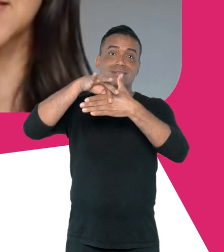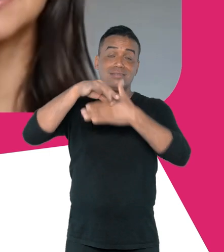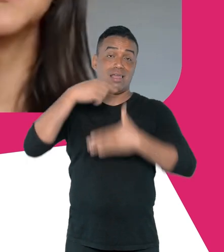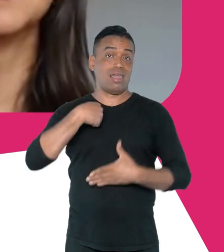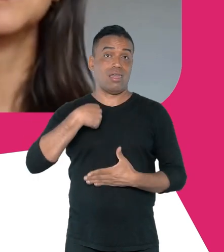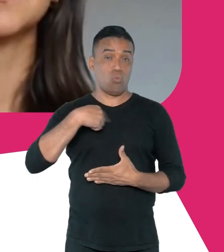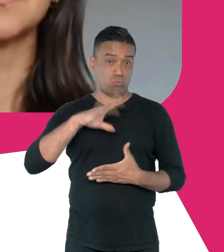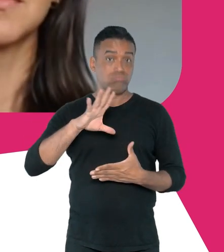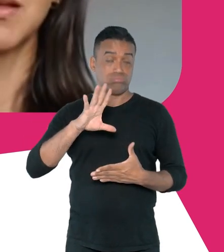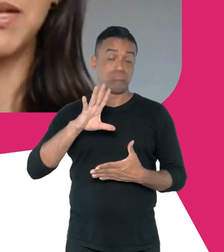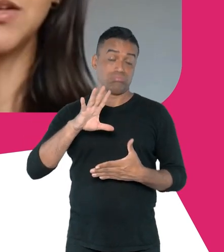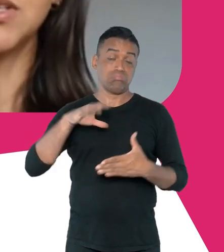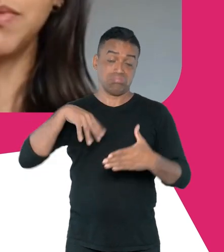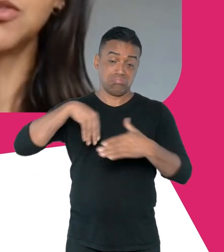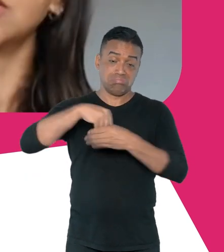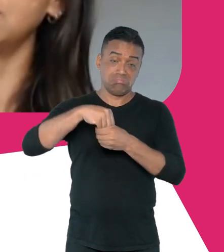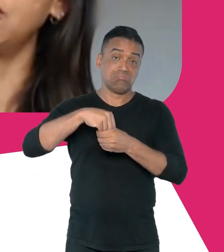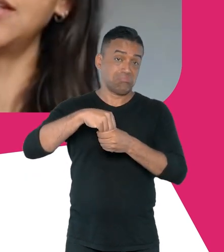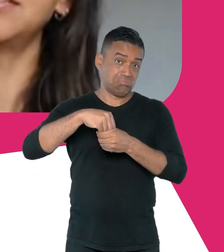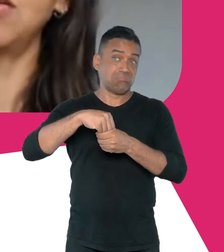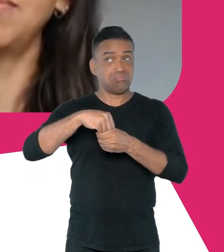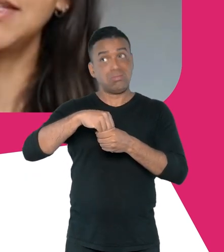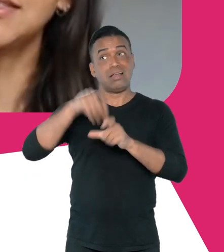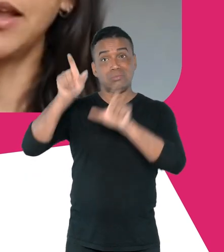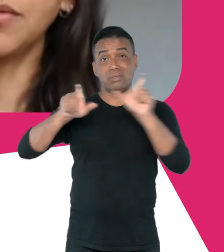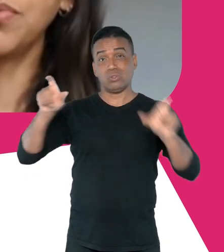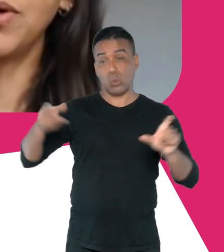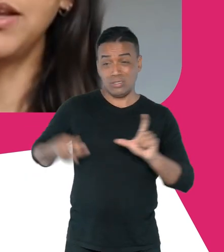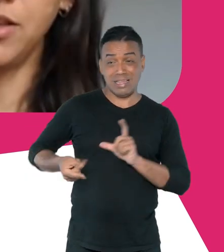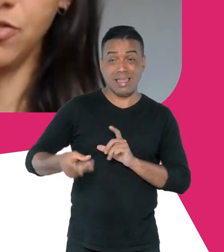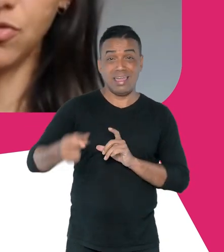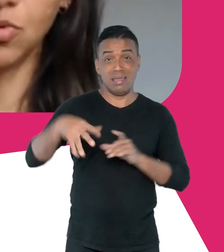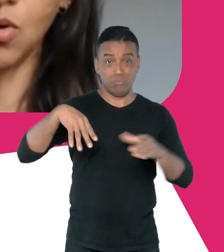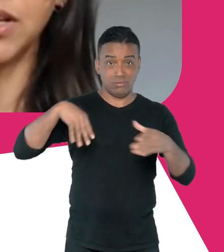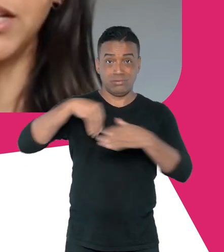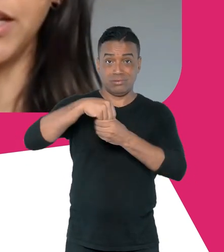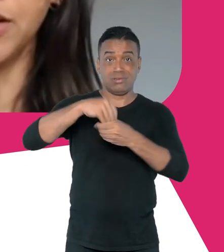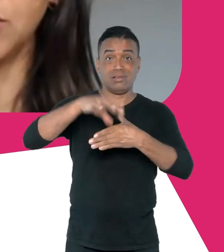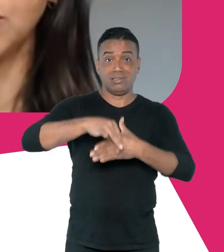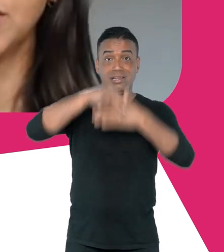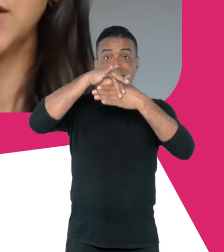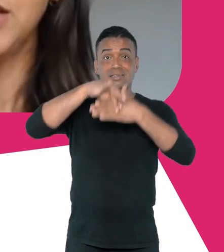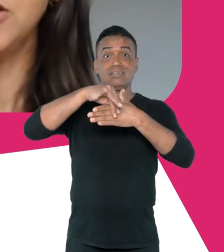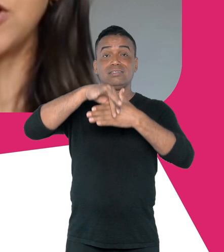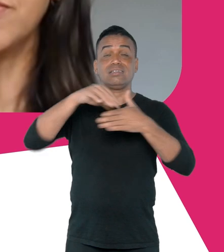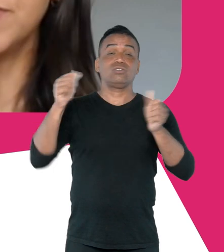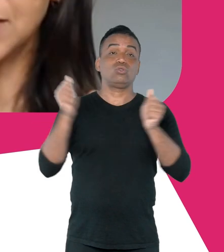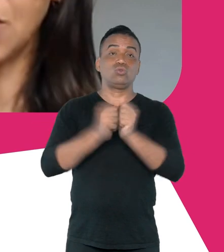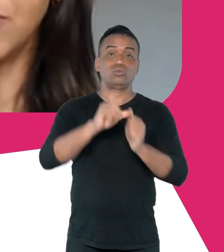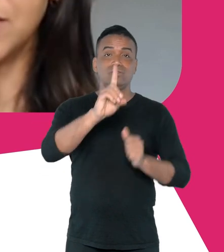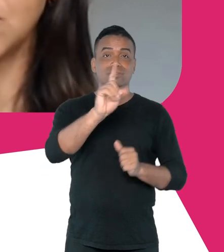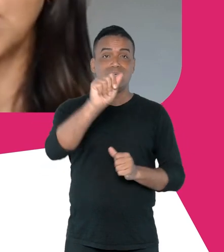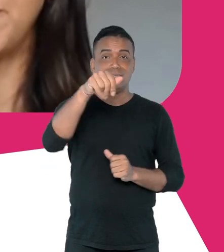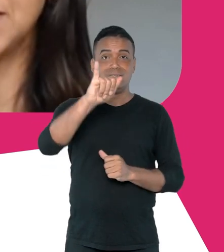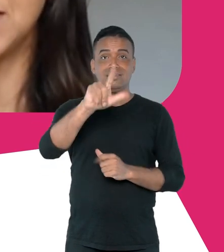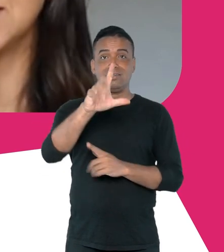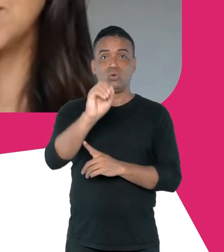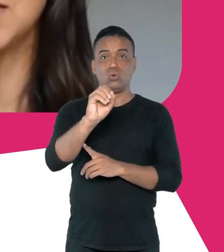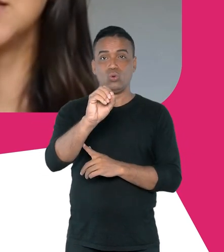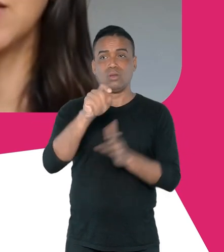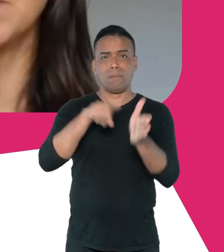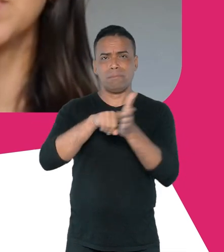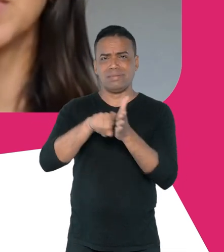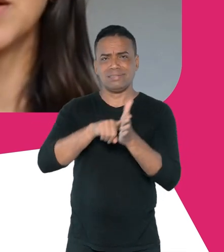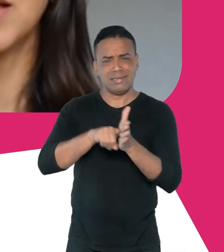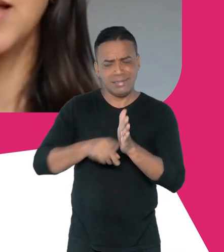da liderança, mas são as pessoas que já estão há mais tempo ali junto com o Danilo e já estão fazendo uma pesquisa